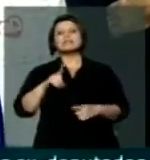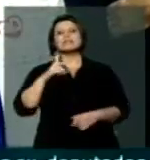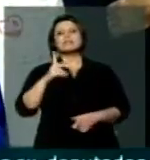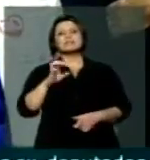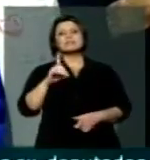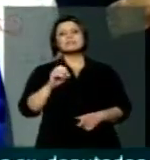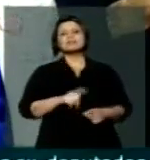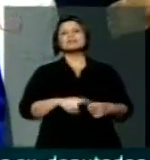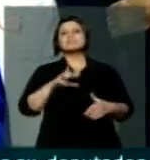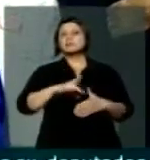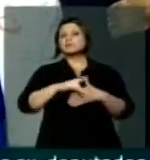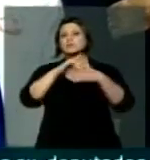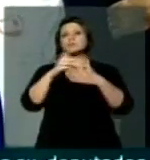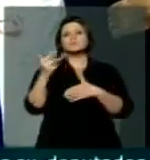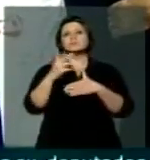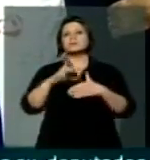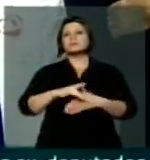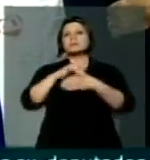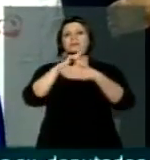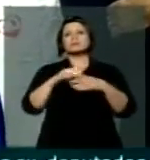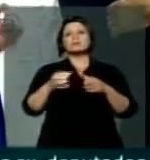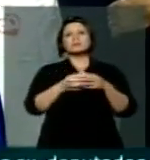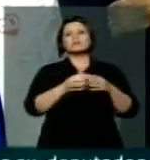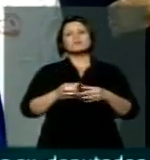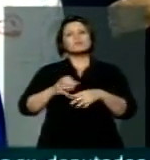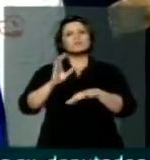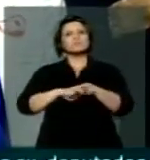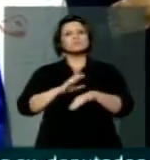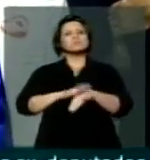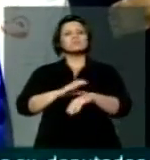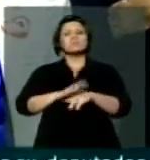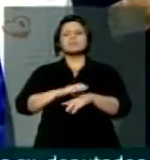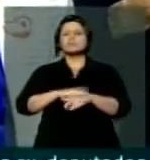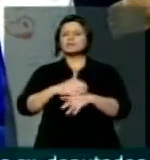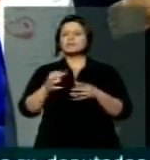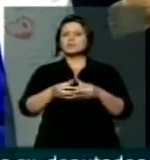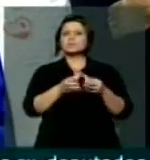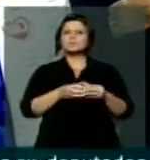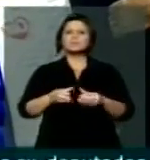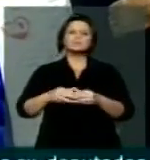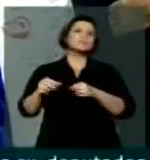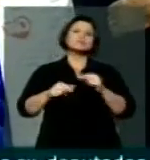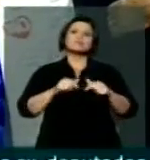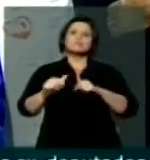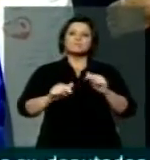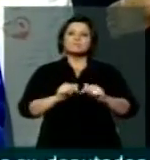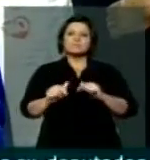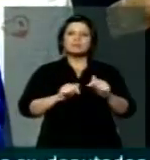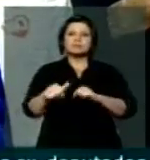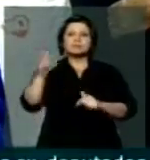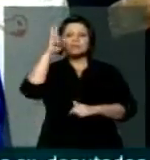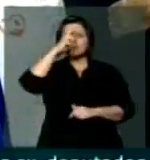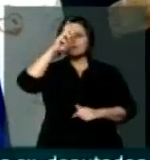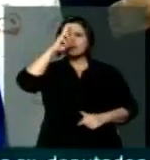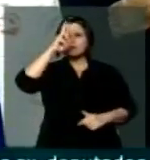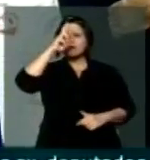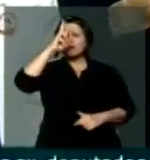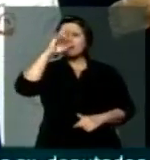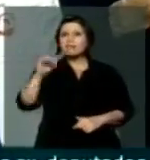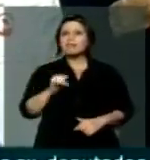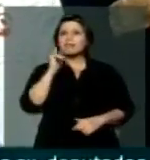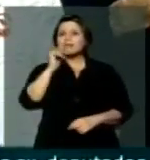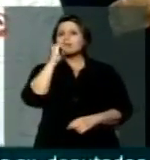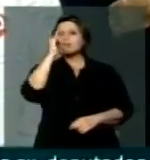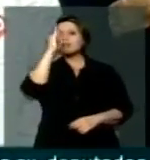nossa bancada aqui na Câmara. No seu tempo, deixaram todos eles lembranças importantes